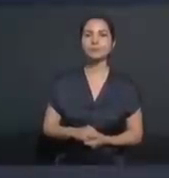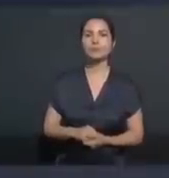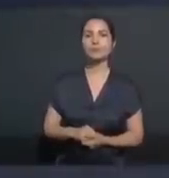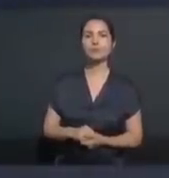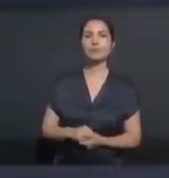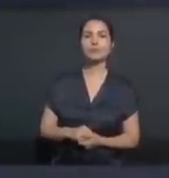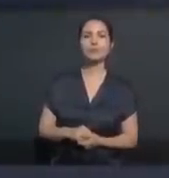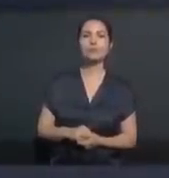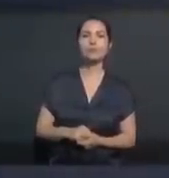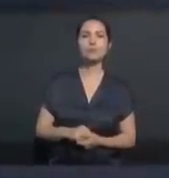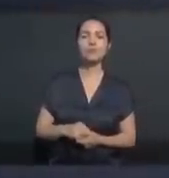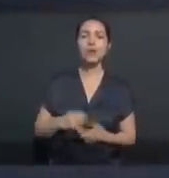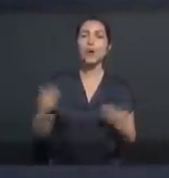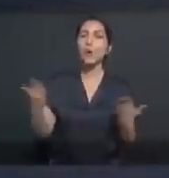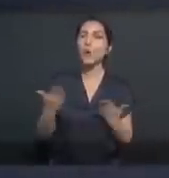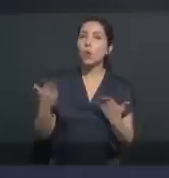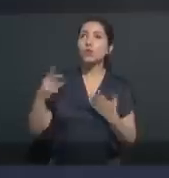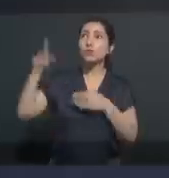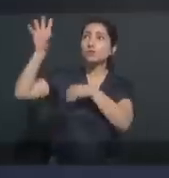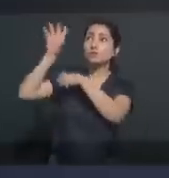Deus tem isso para mim e para você hoje.